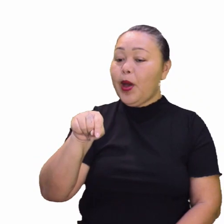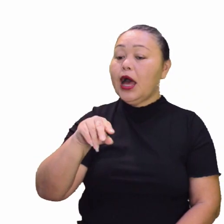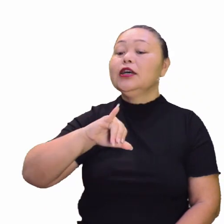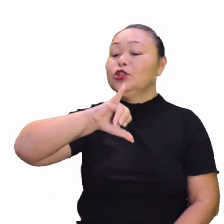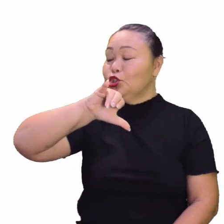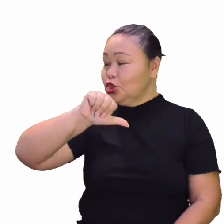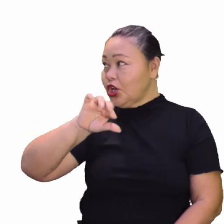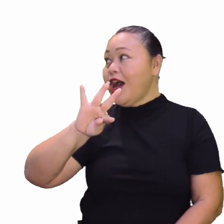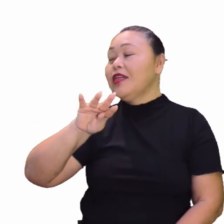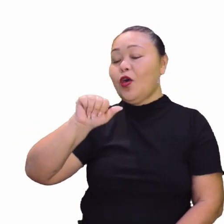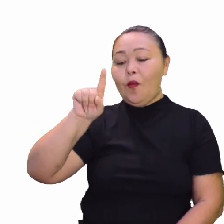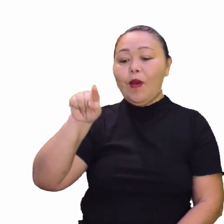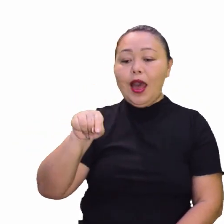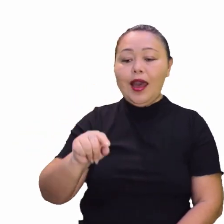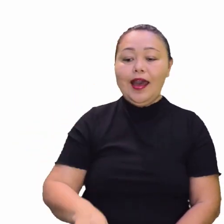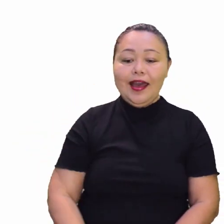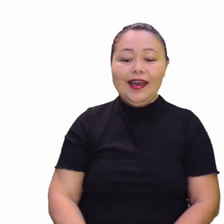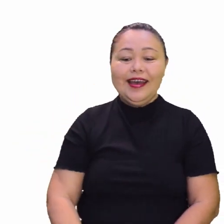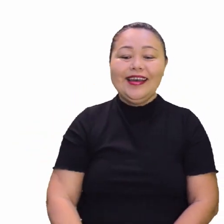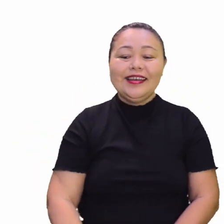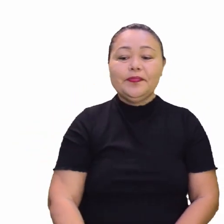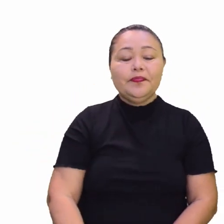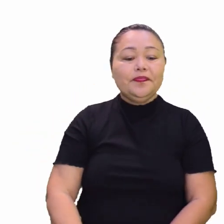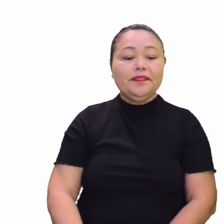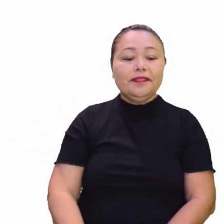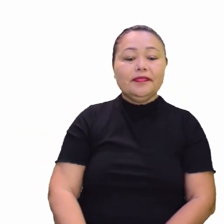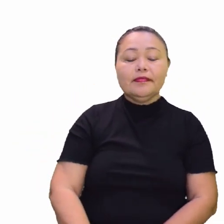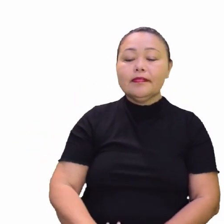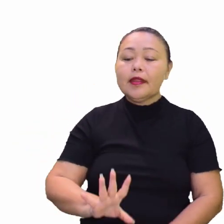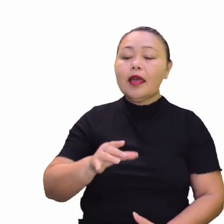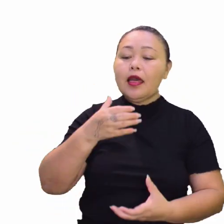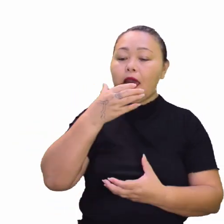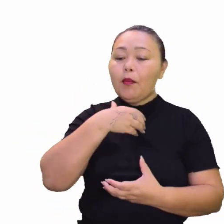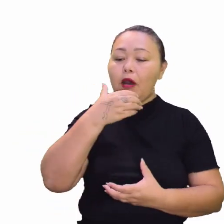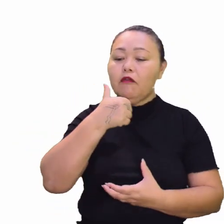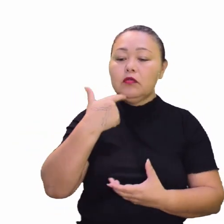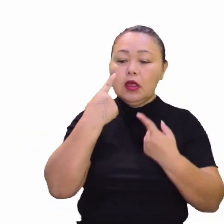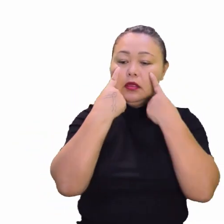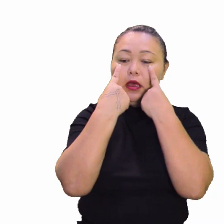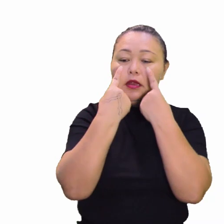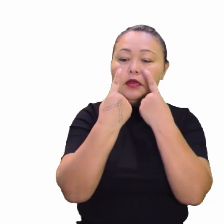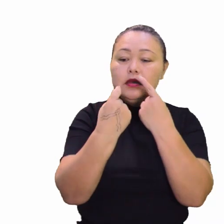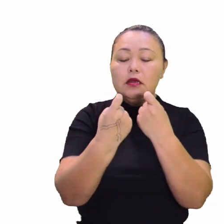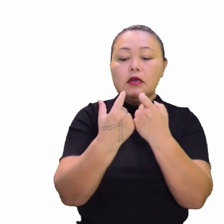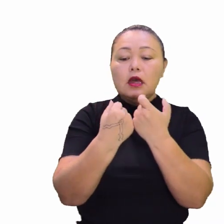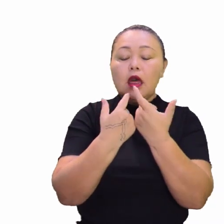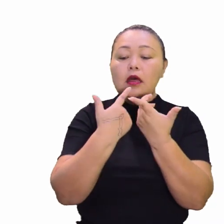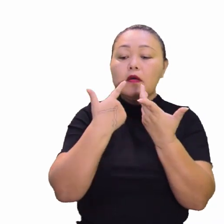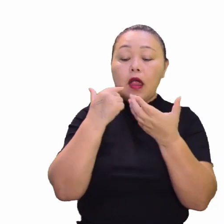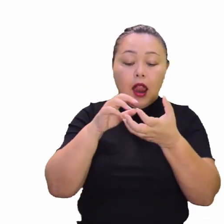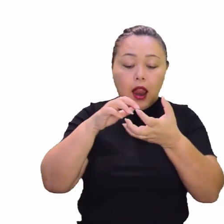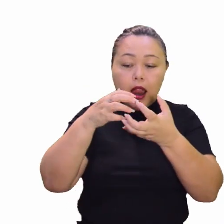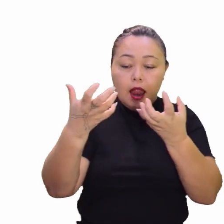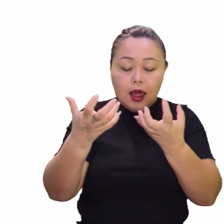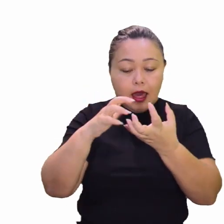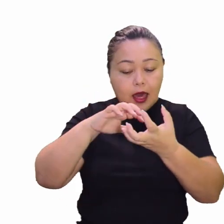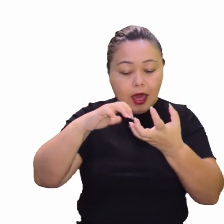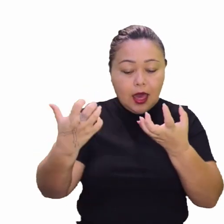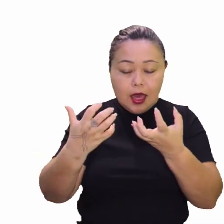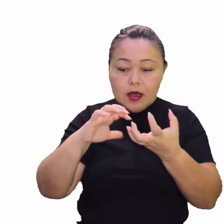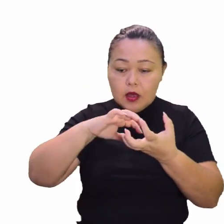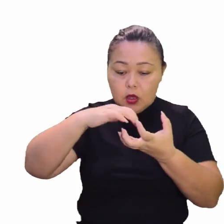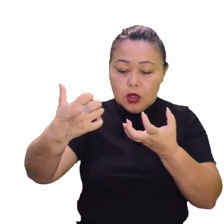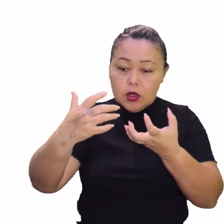Já comeu jatobá? Ah, tá vendo? É uma fruta interessante, Rogério. Você abre esse